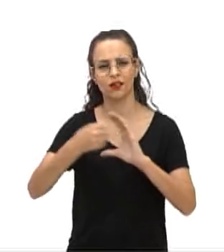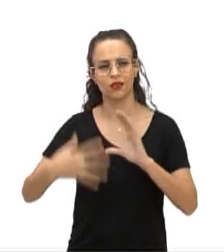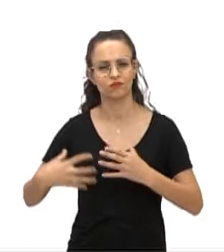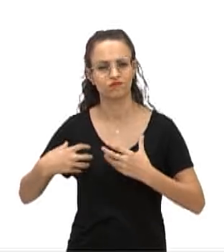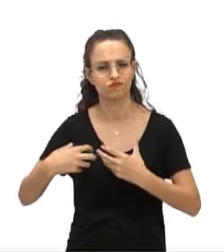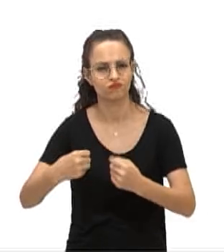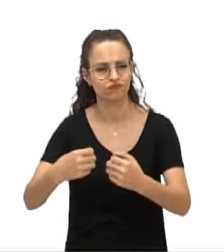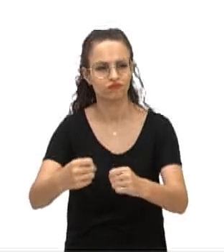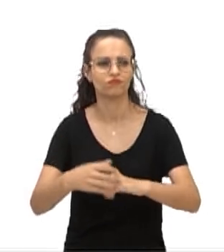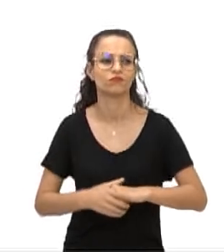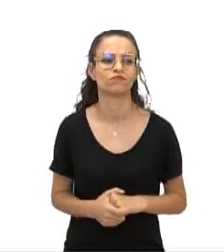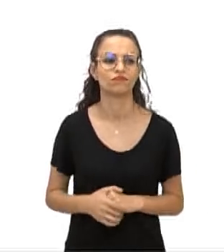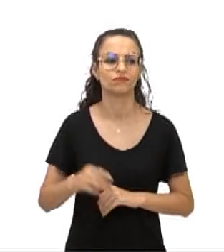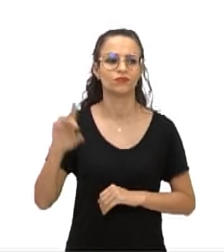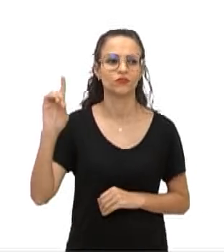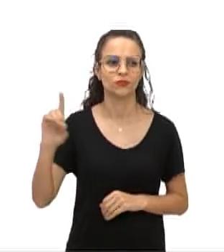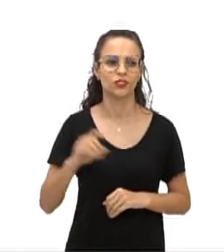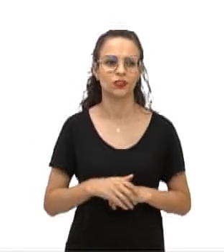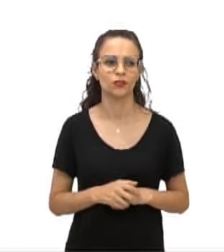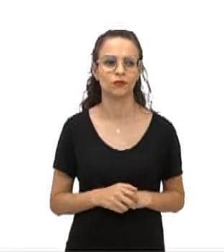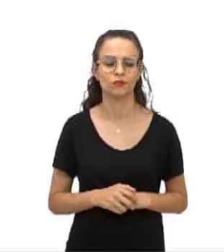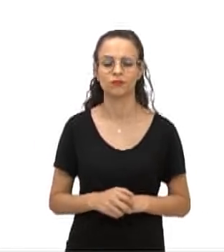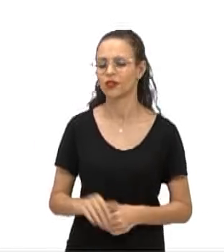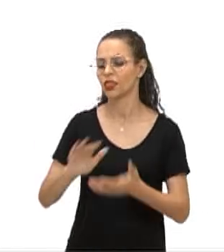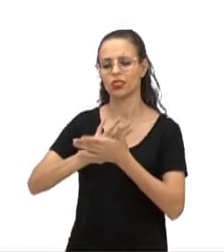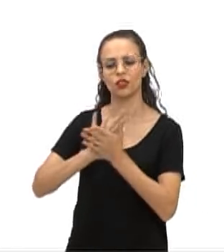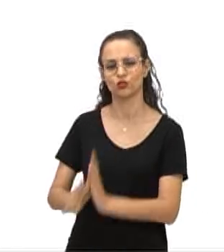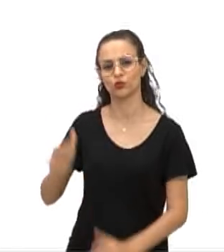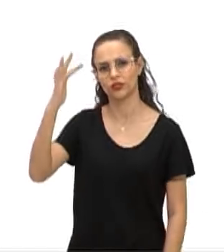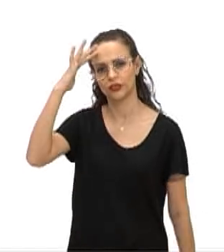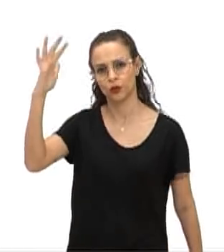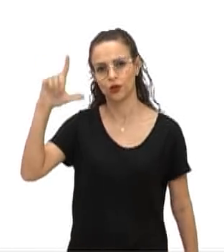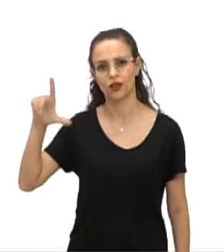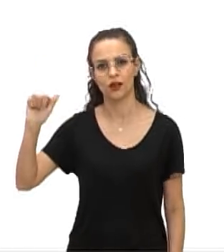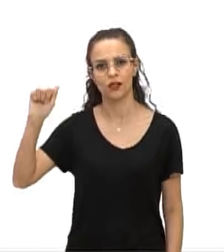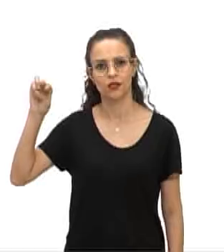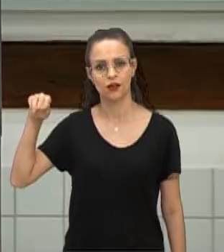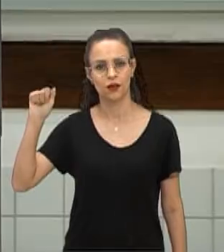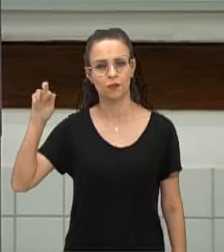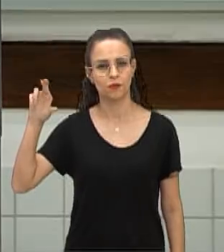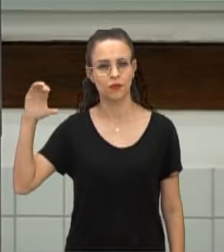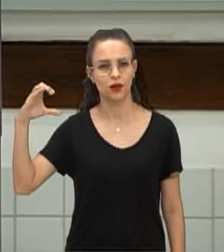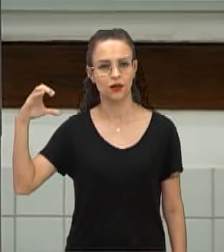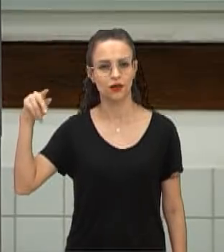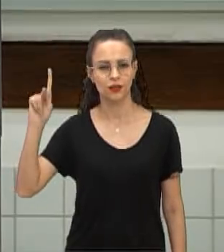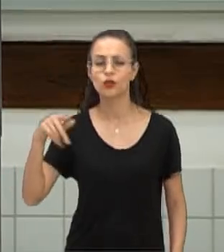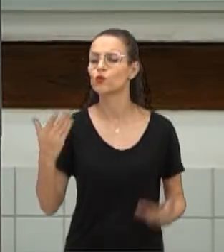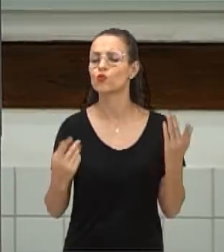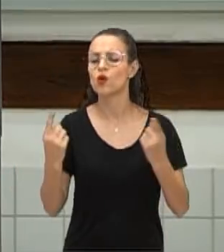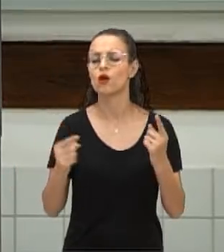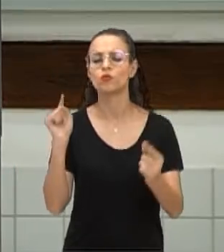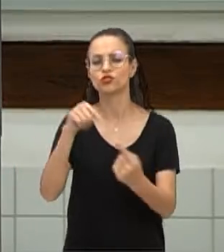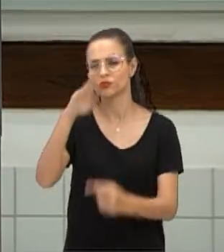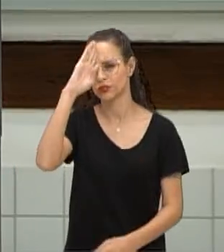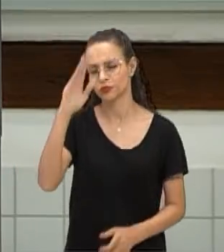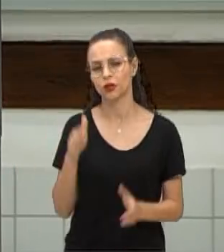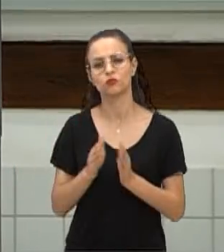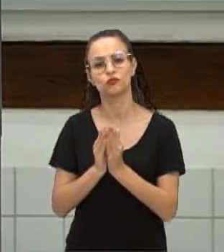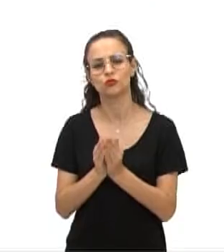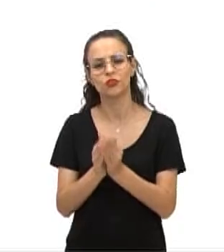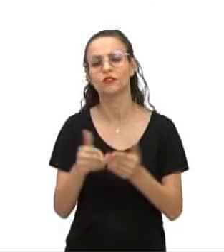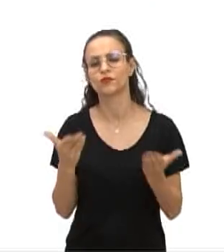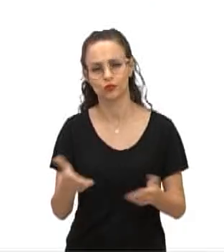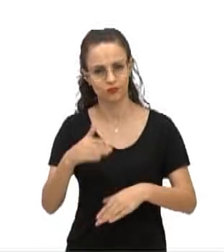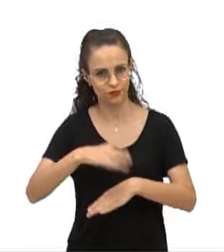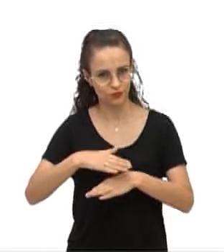adquiridos? Ou a alternativa D, destruir as teorias de Lamarck? Qual era o principal objetivo desse navio?